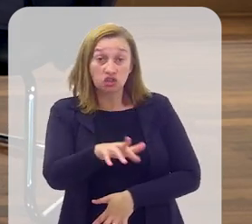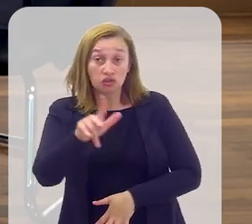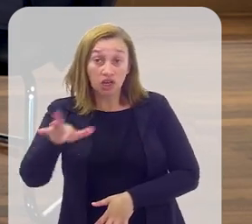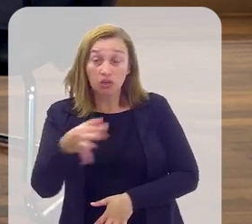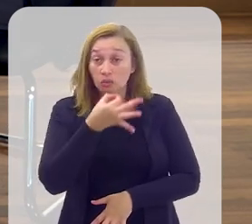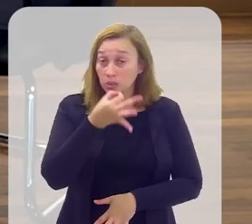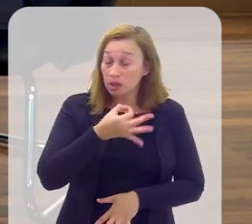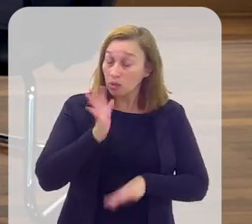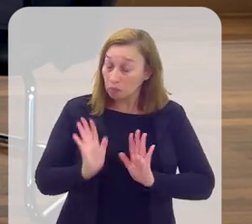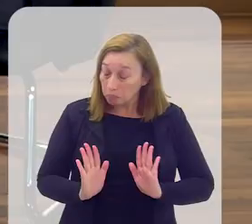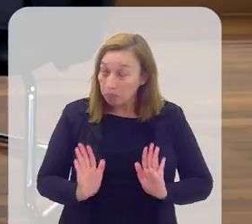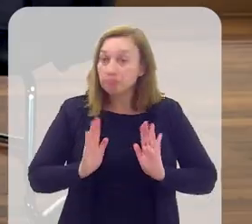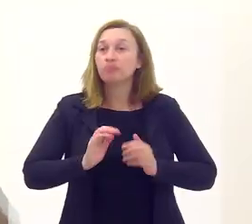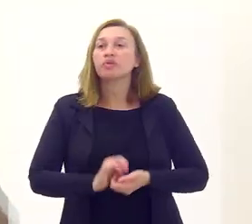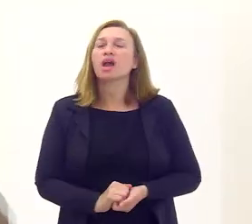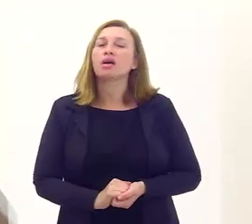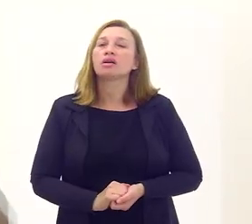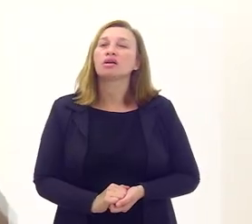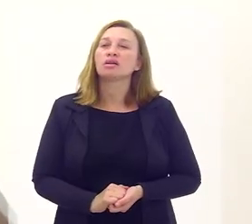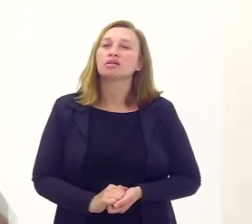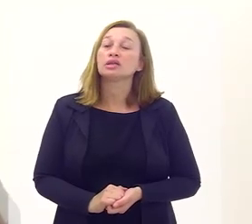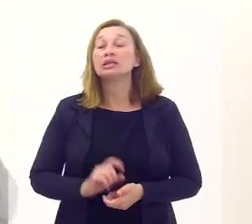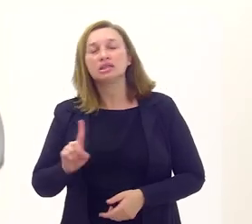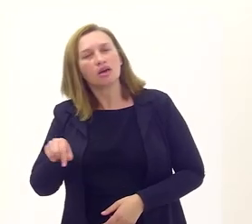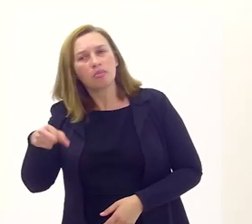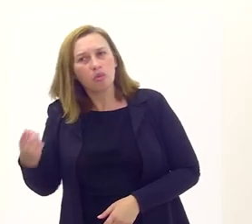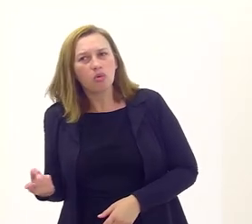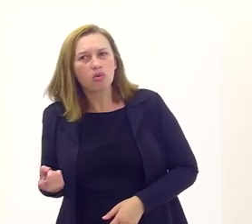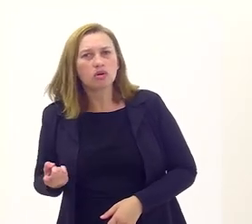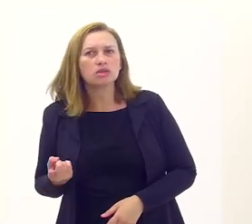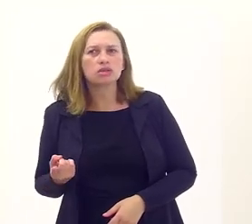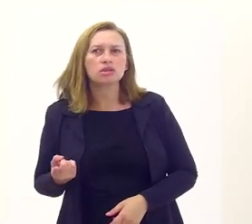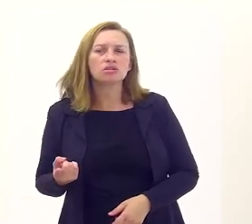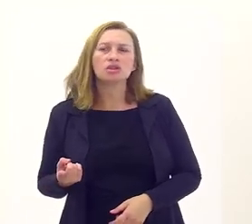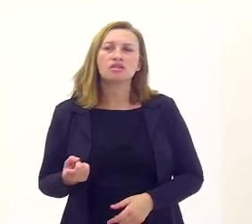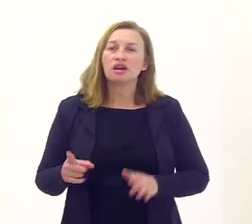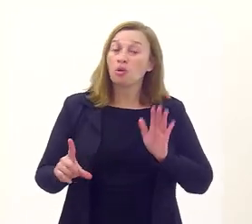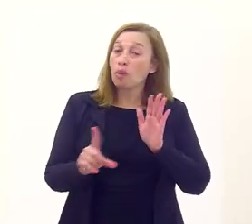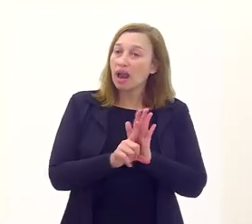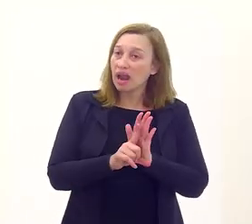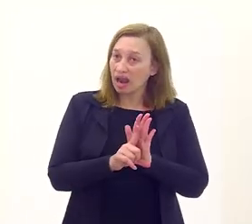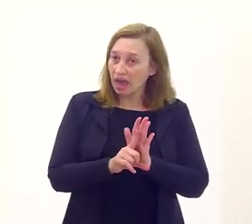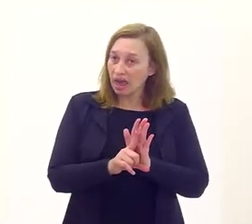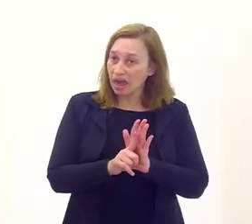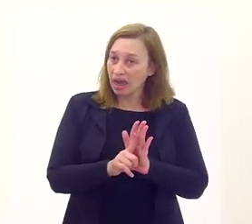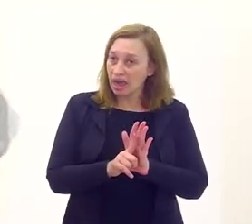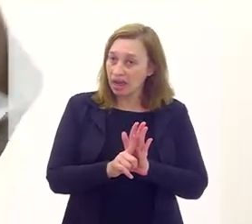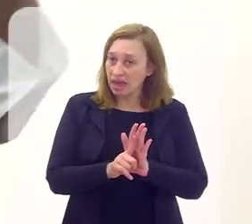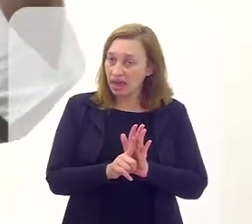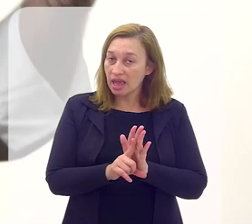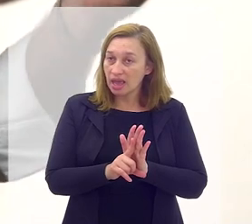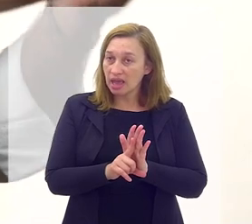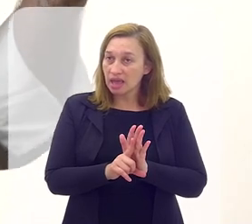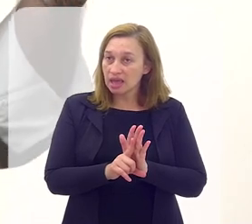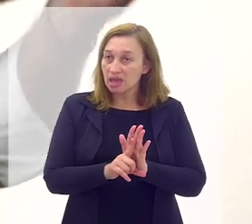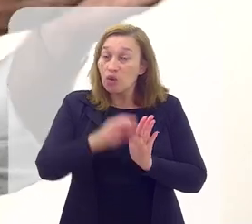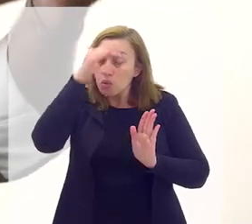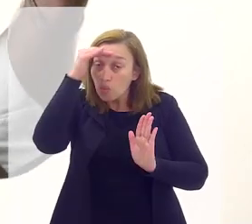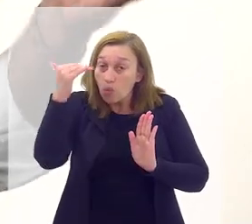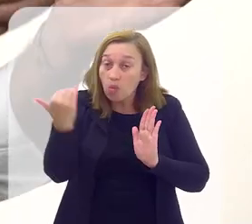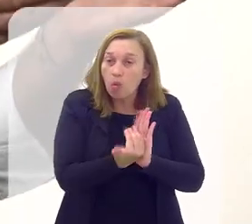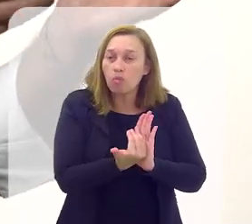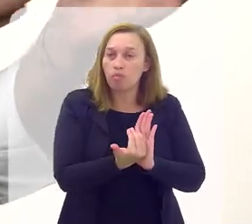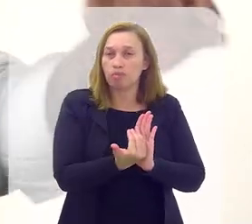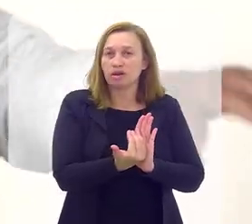são mandatos votados, né? E depois você fazer com que uma lei se converta em direitos reais